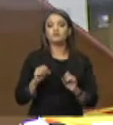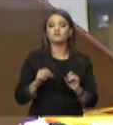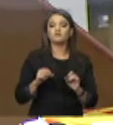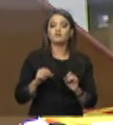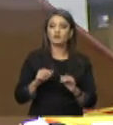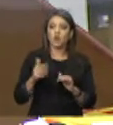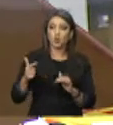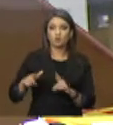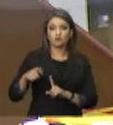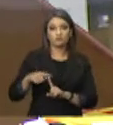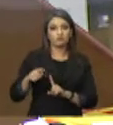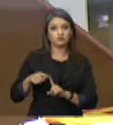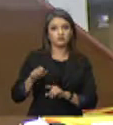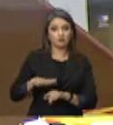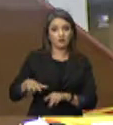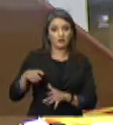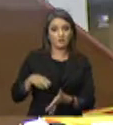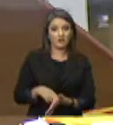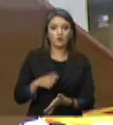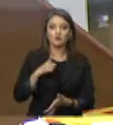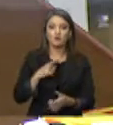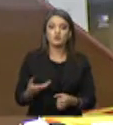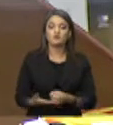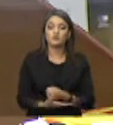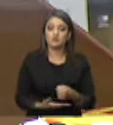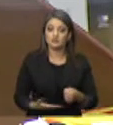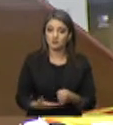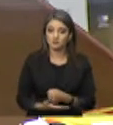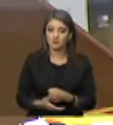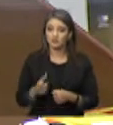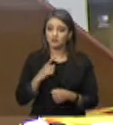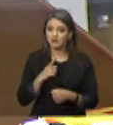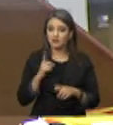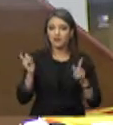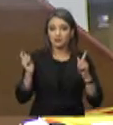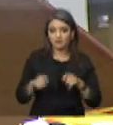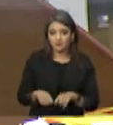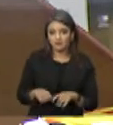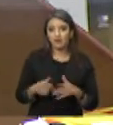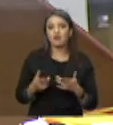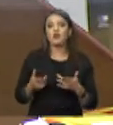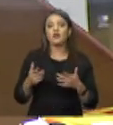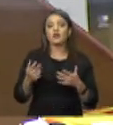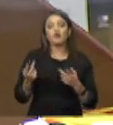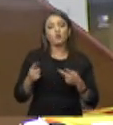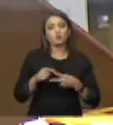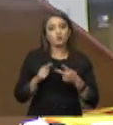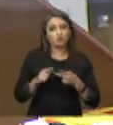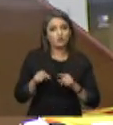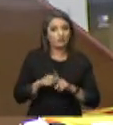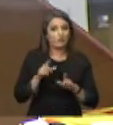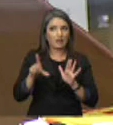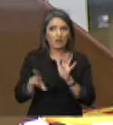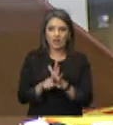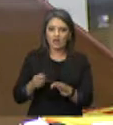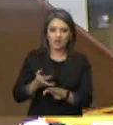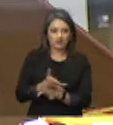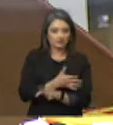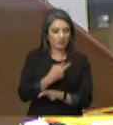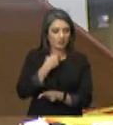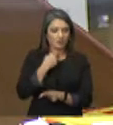de tal forma que nele como um galinho princípios aplicáveis tanto ao sistema quanto ao subsistema como a irretroatividade